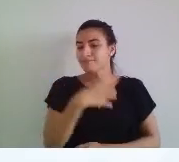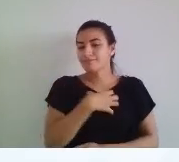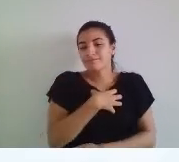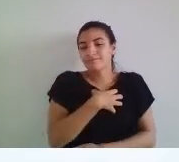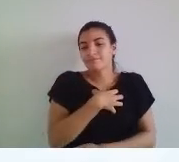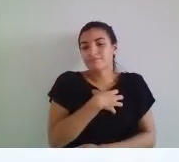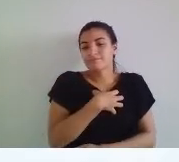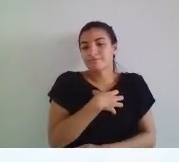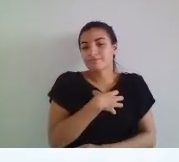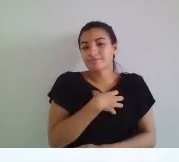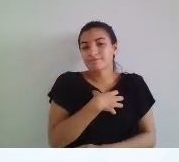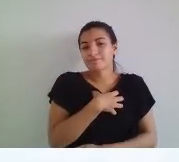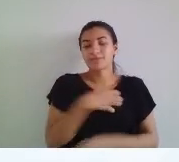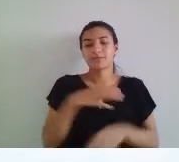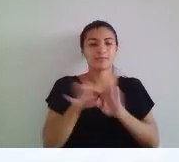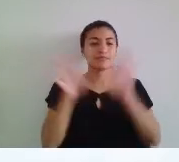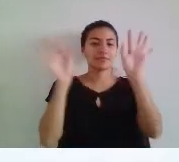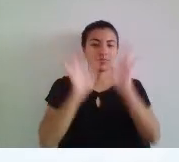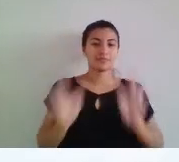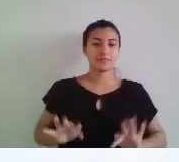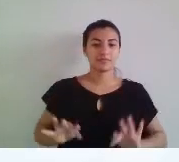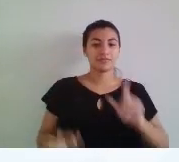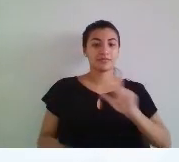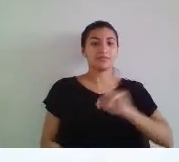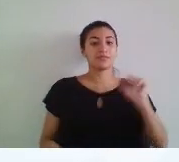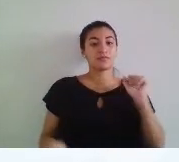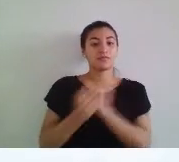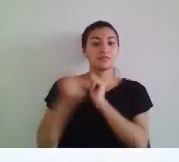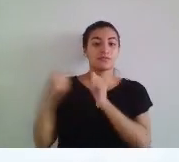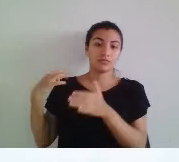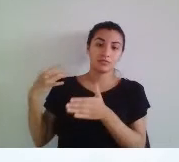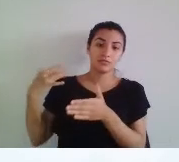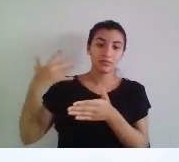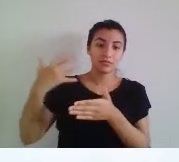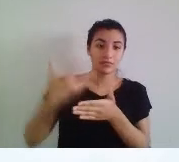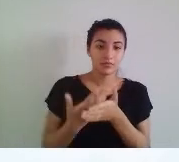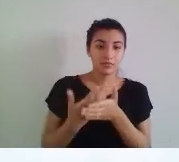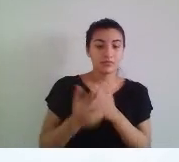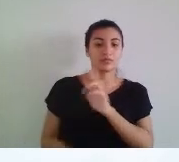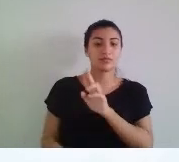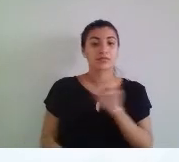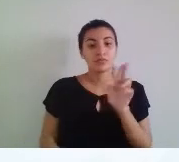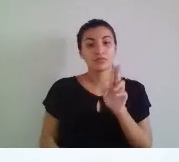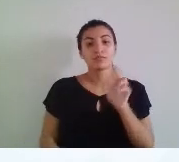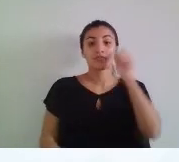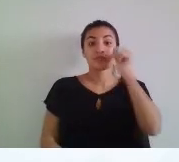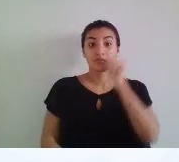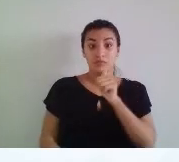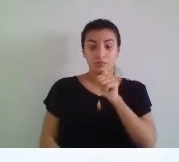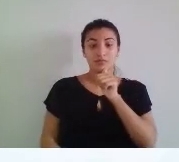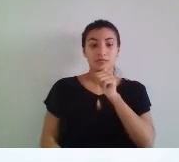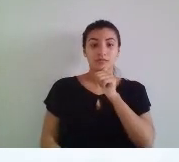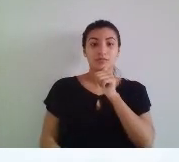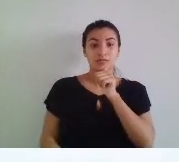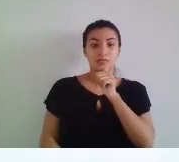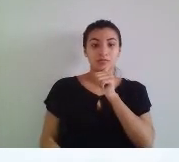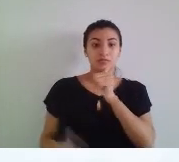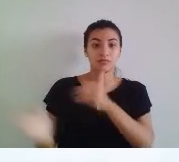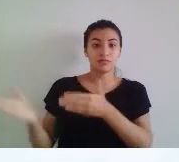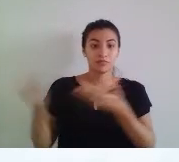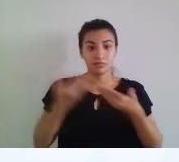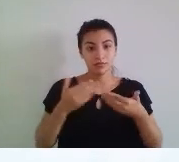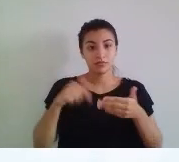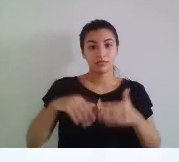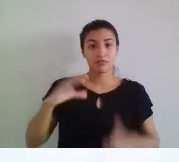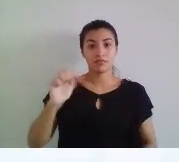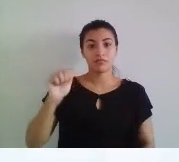deixa também muito feliz por tê-la na minha jornada, que foi quem me indicou para a gente ter essa conversa, que é a